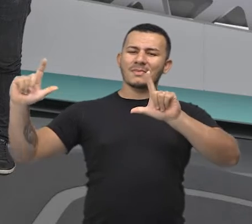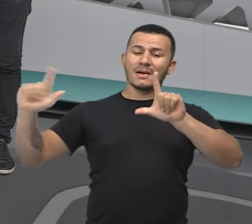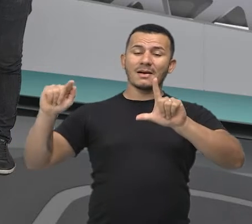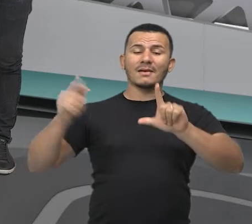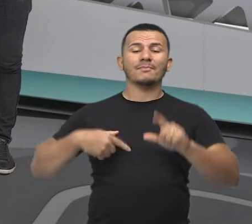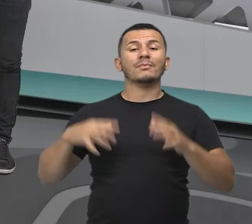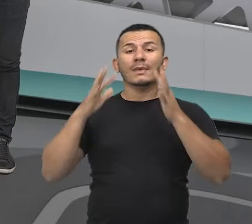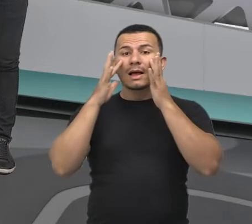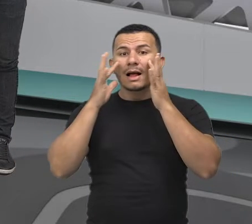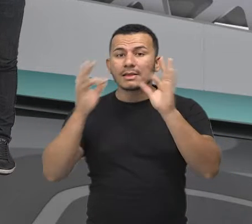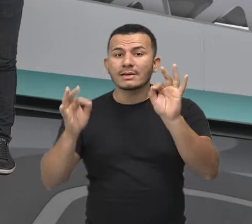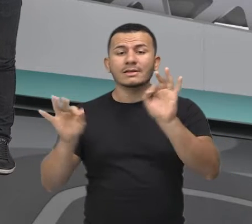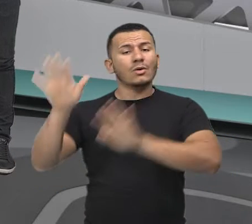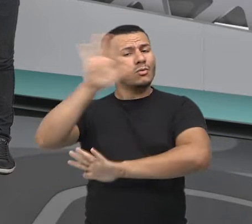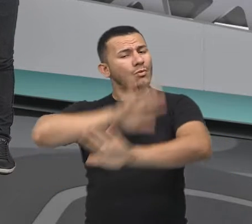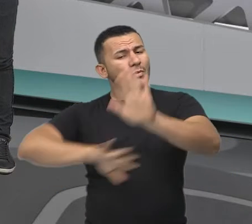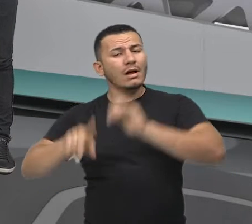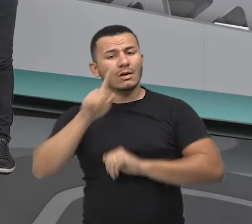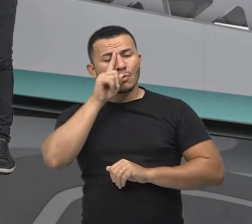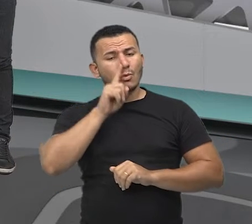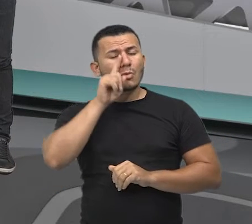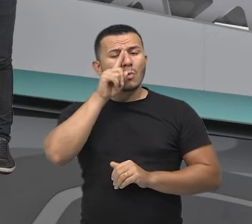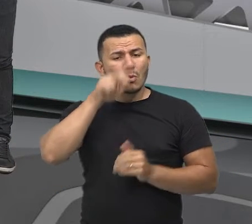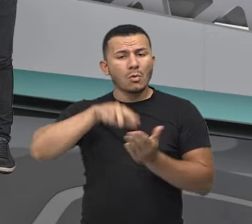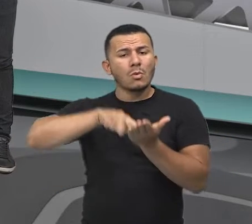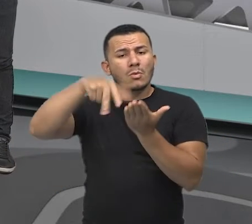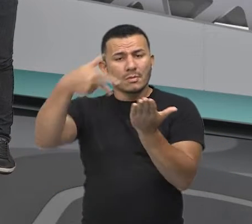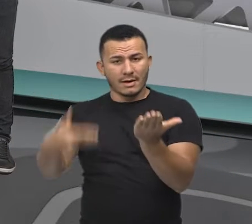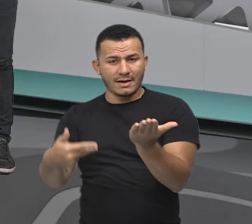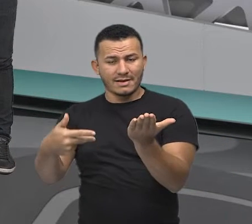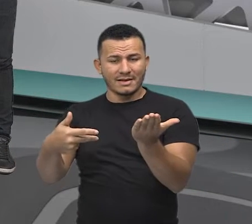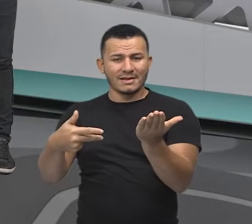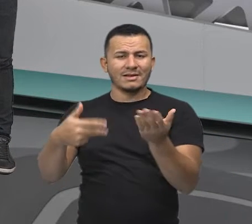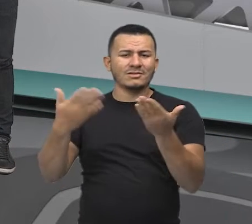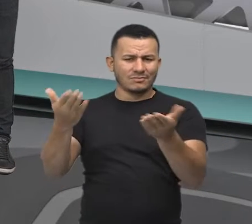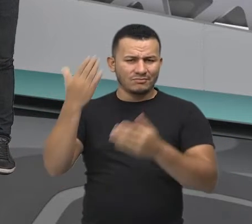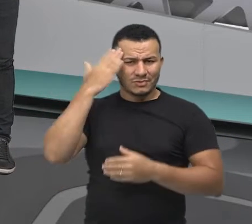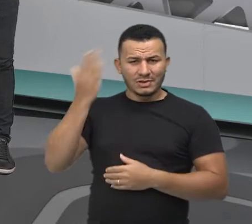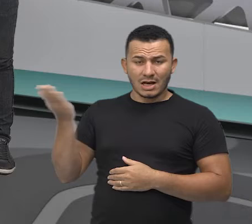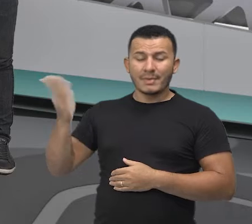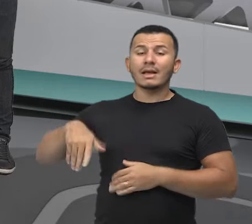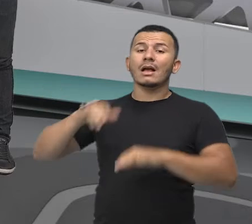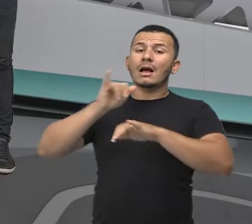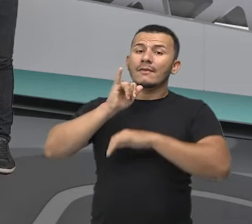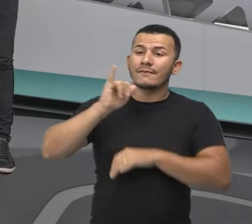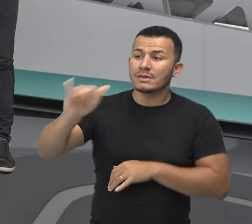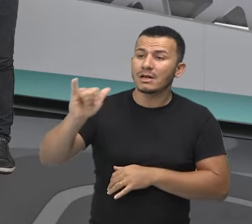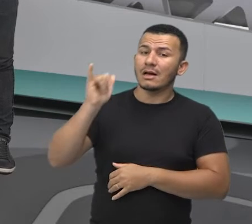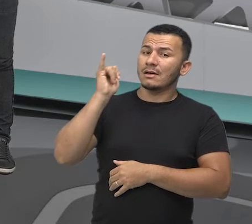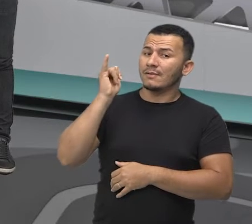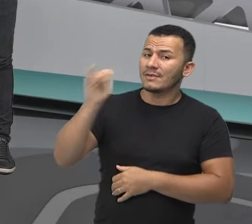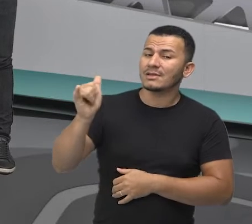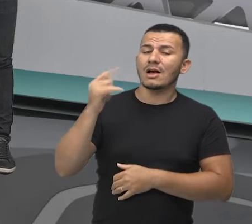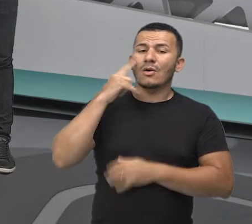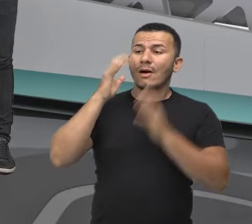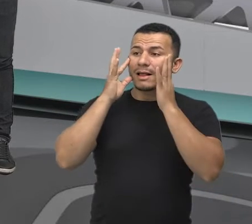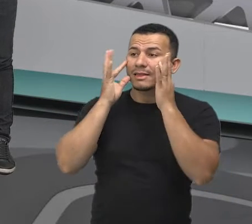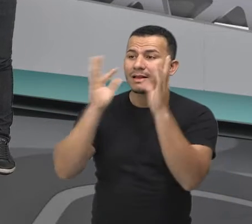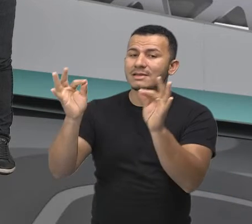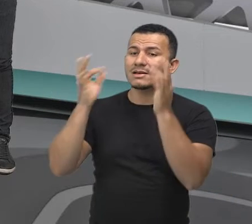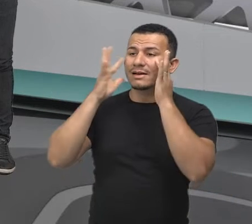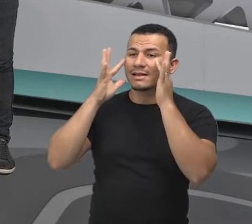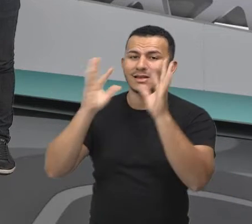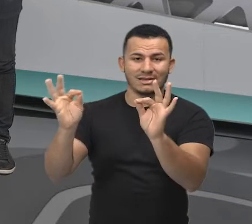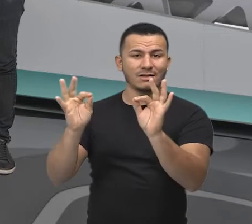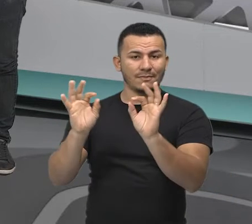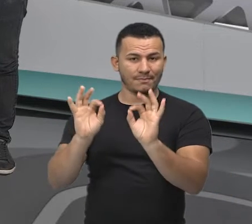A placa, atenção, risco de queda, você observa que ela transmite para a gente uma mensagem de um alerta, chamando a nossa